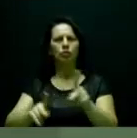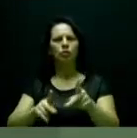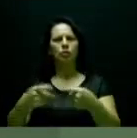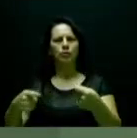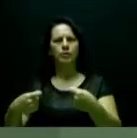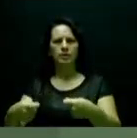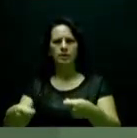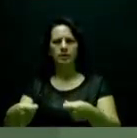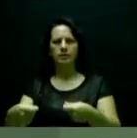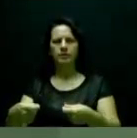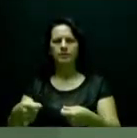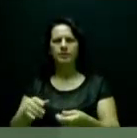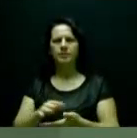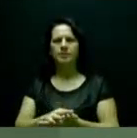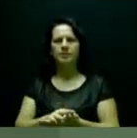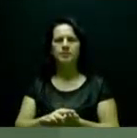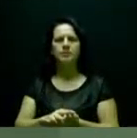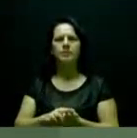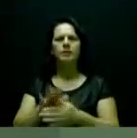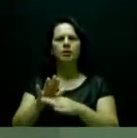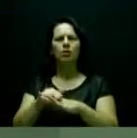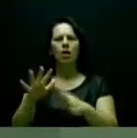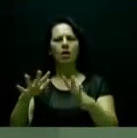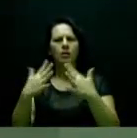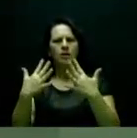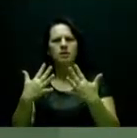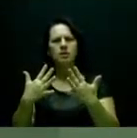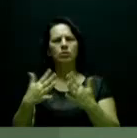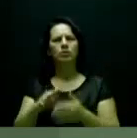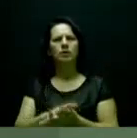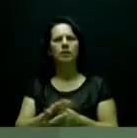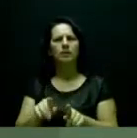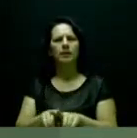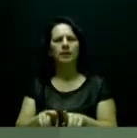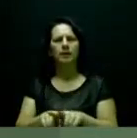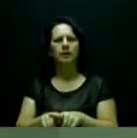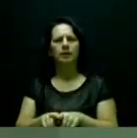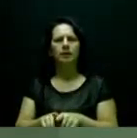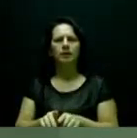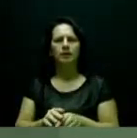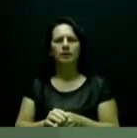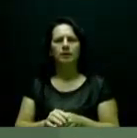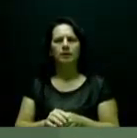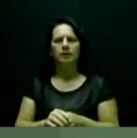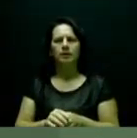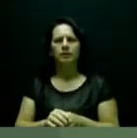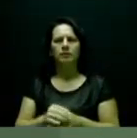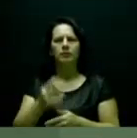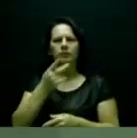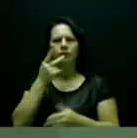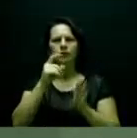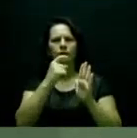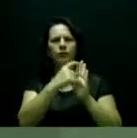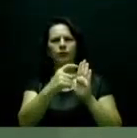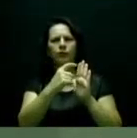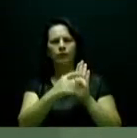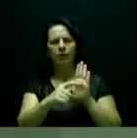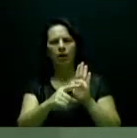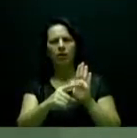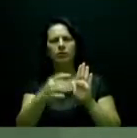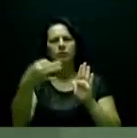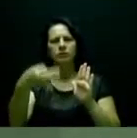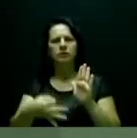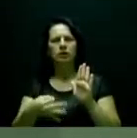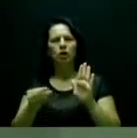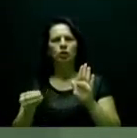realmente necessita. E me chamou a atenção também aqui, quando fala com clareza